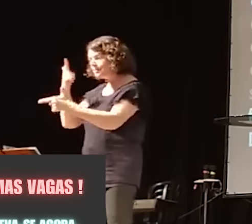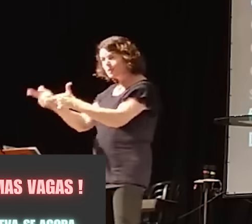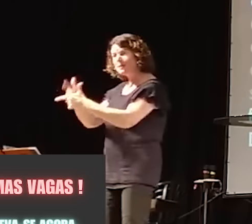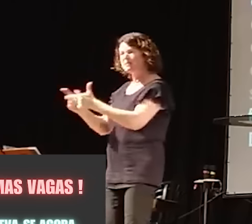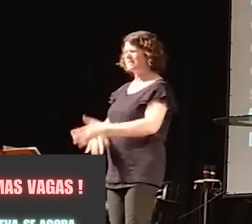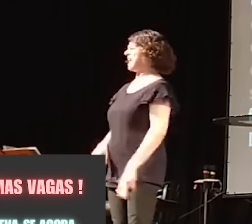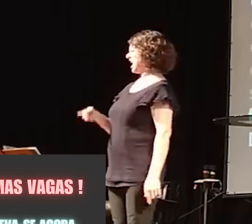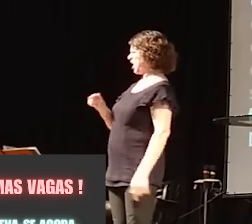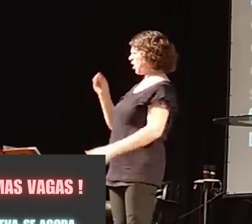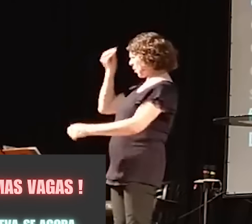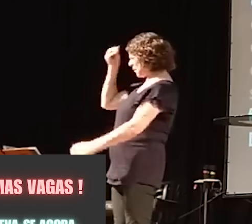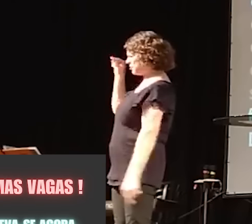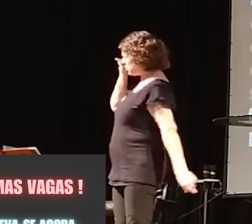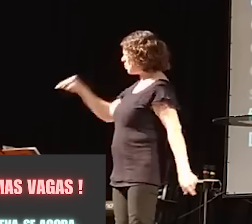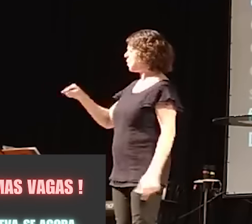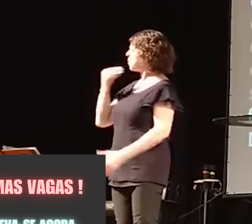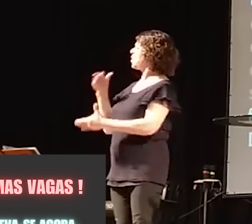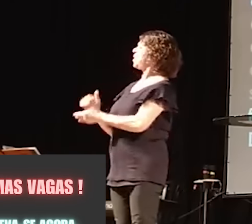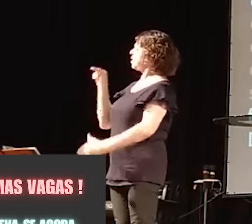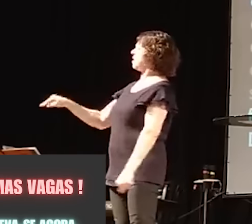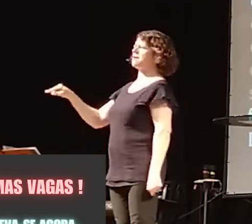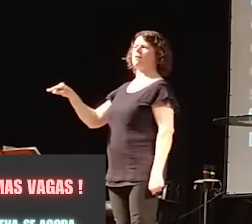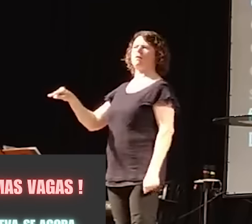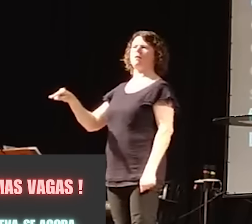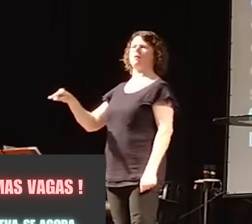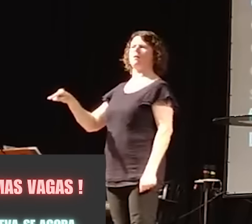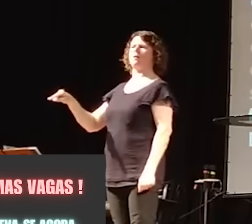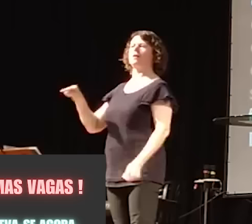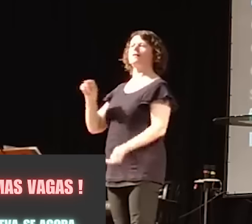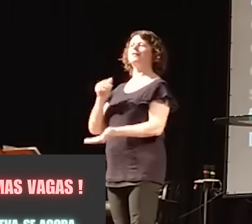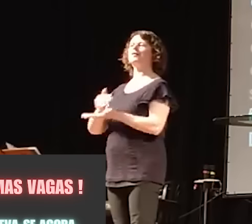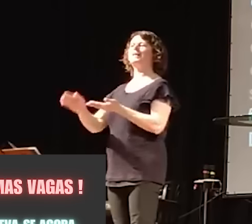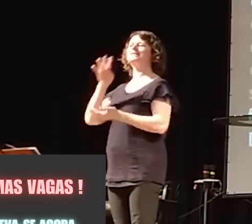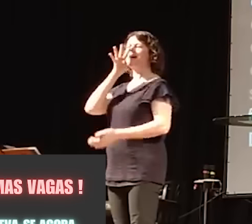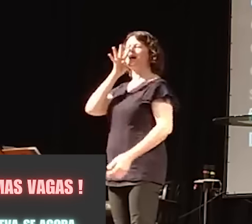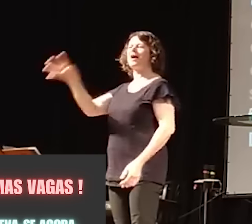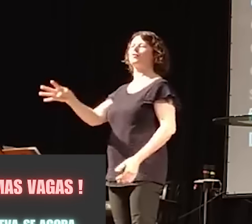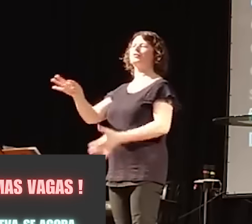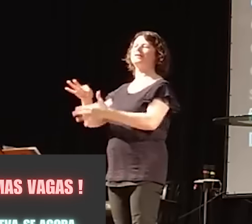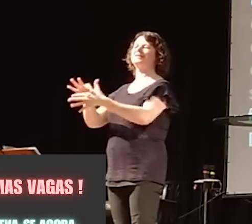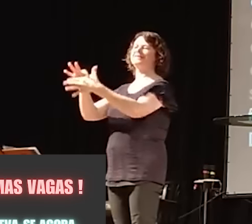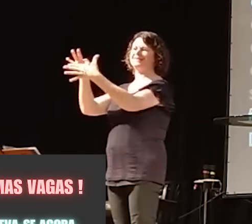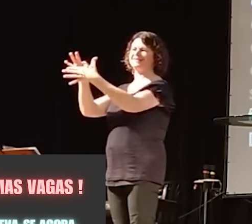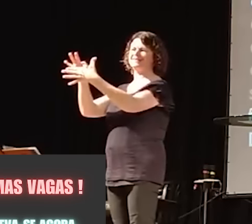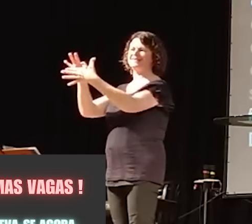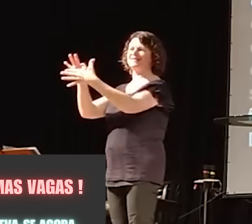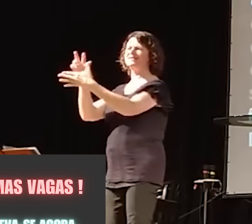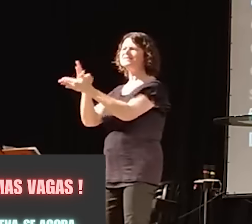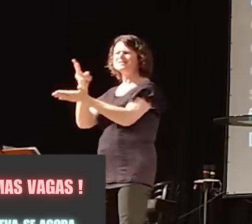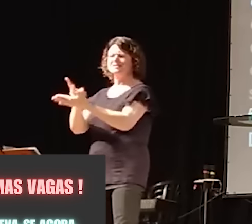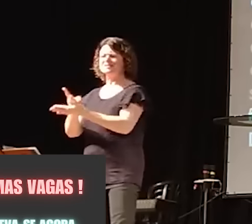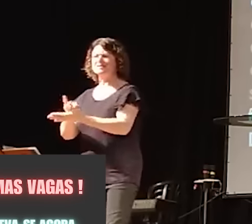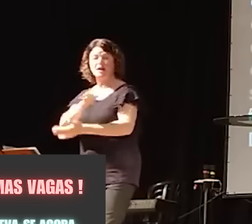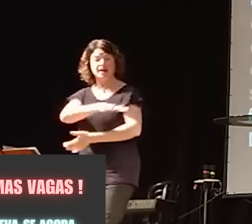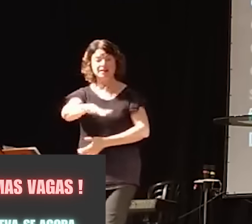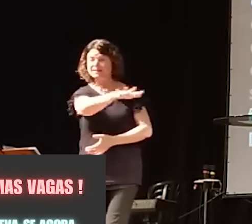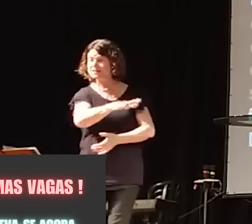querer apedrejar quem o homem de Deus e o líder e ele faz o quê O povo tá angustiado da vi tá